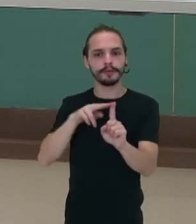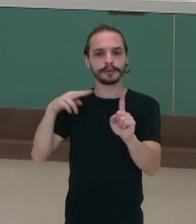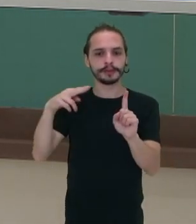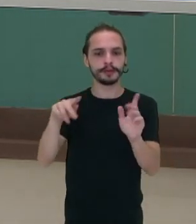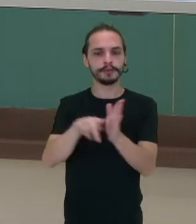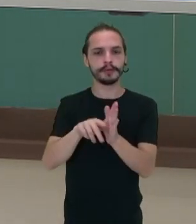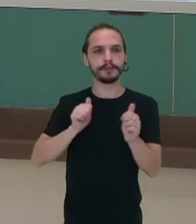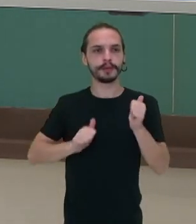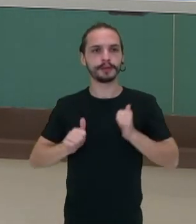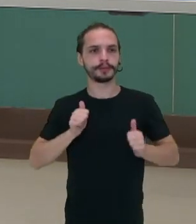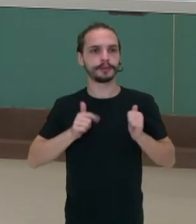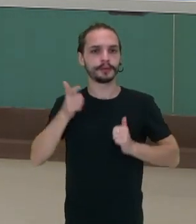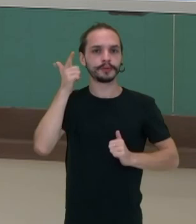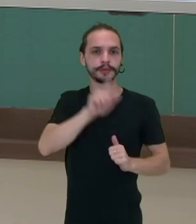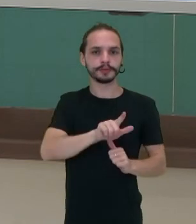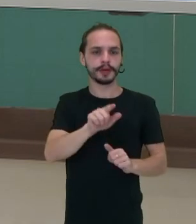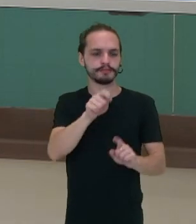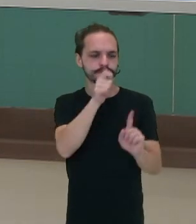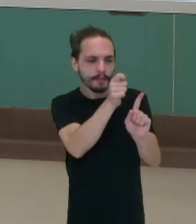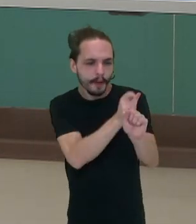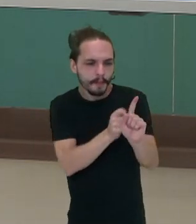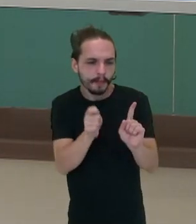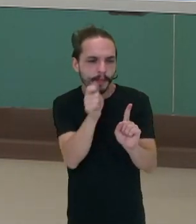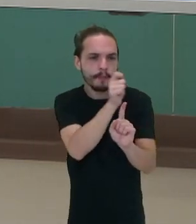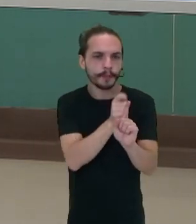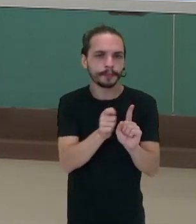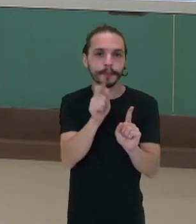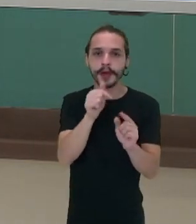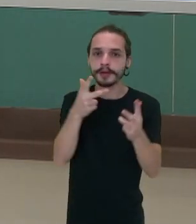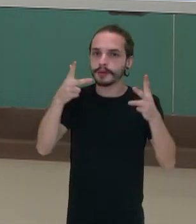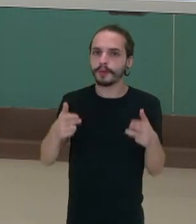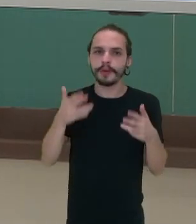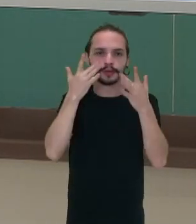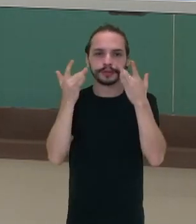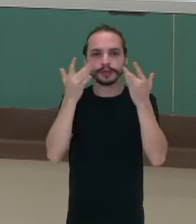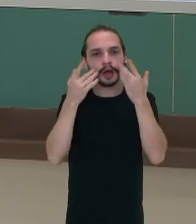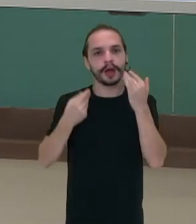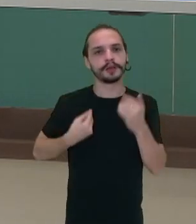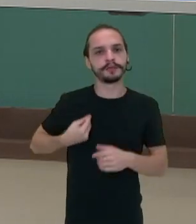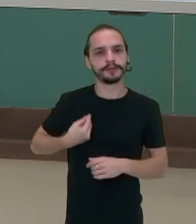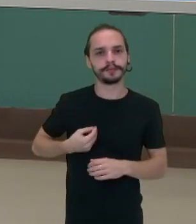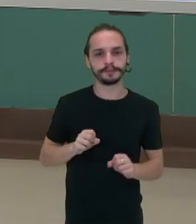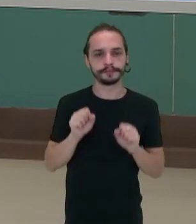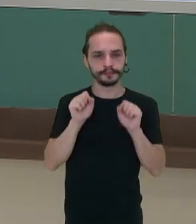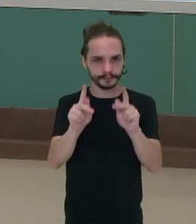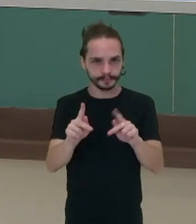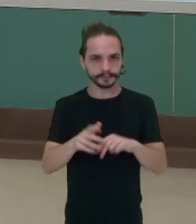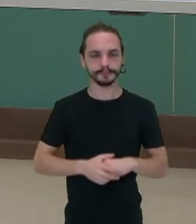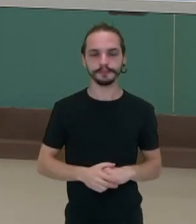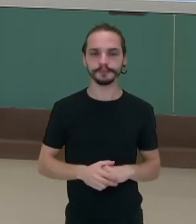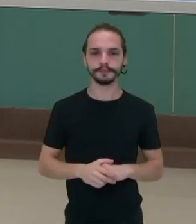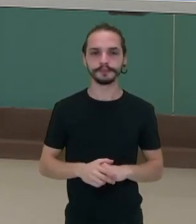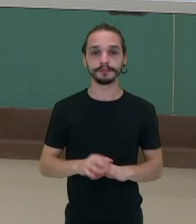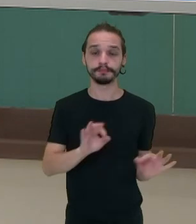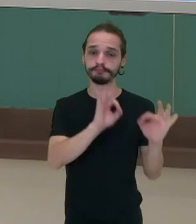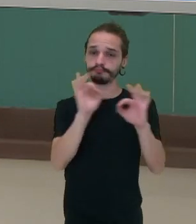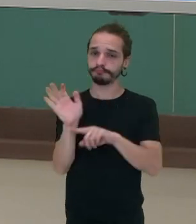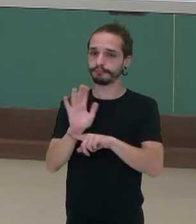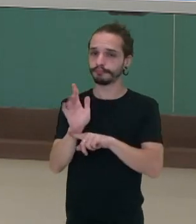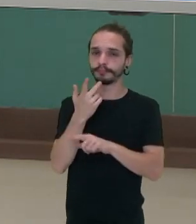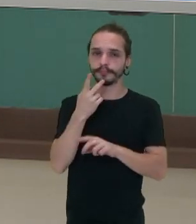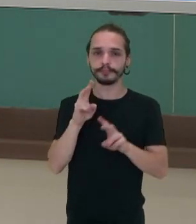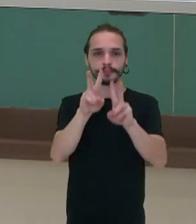ator para fazer escultura, ele fazia uma escultura que era exatamente um teatro ao vivo, muito sentimentalista, certo? Pessoal, nesse vídeo nós